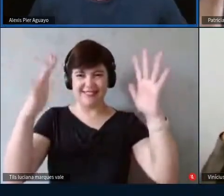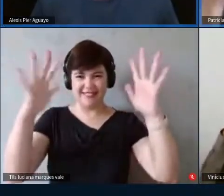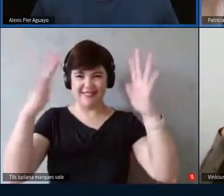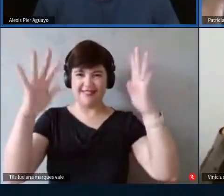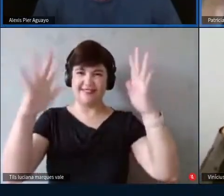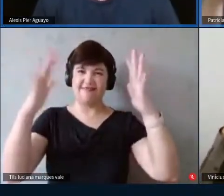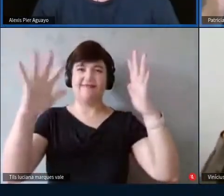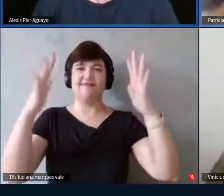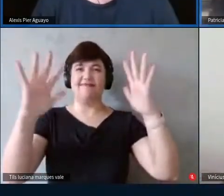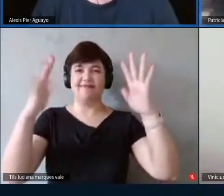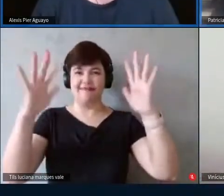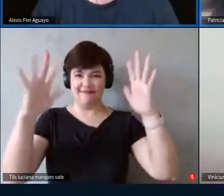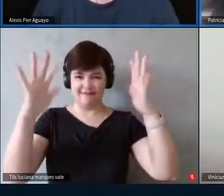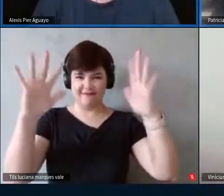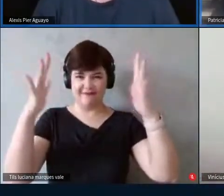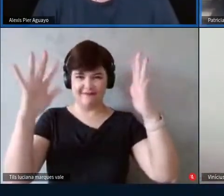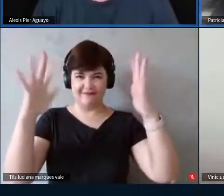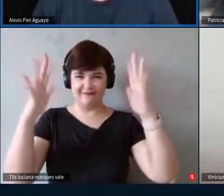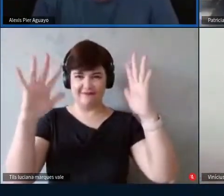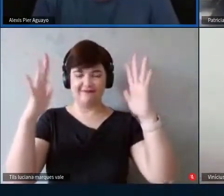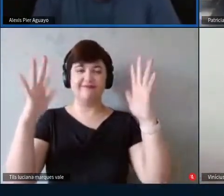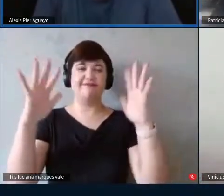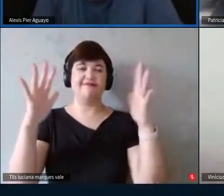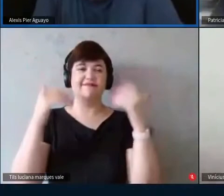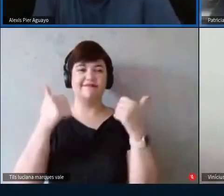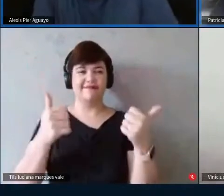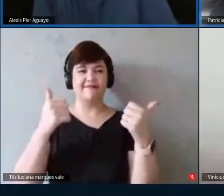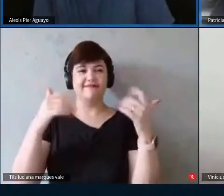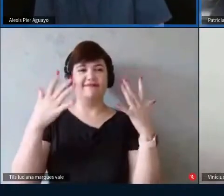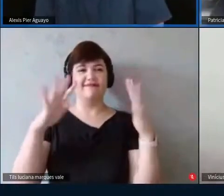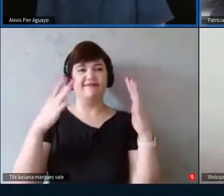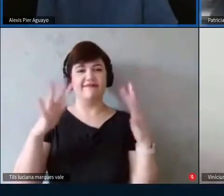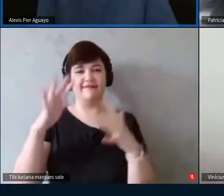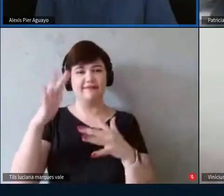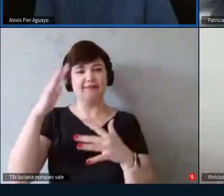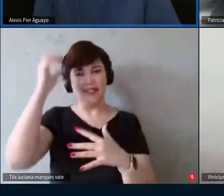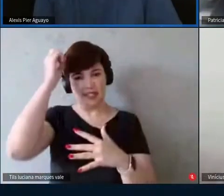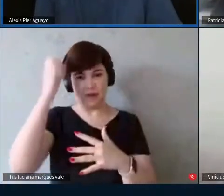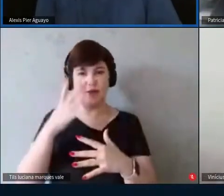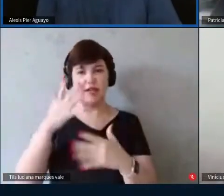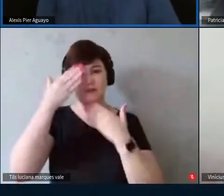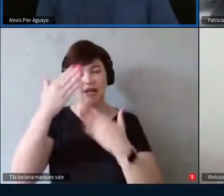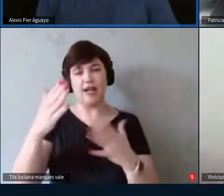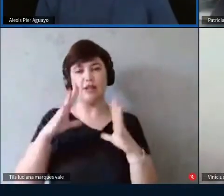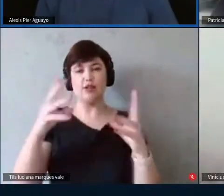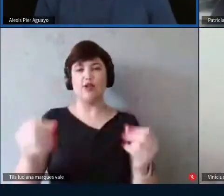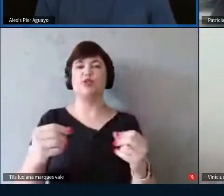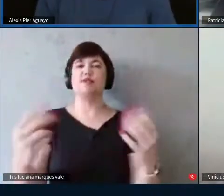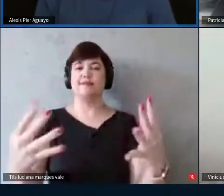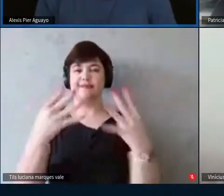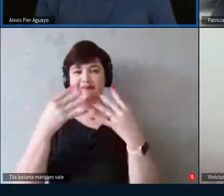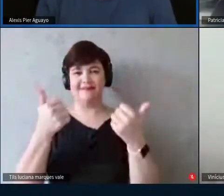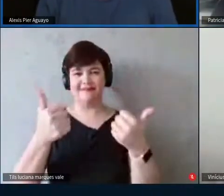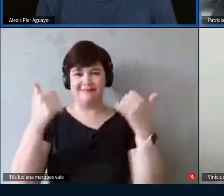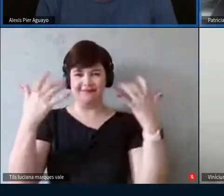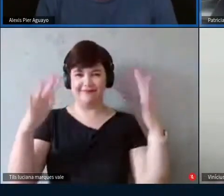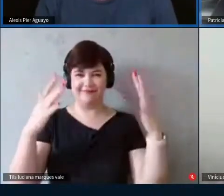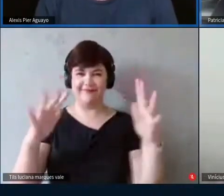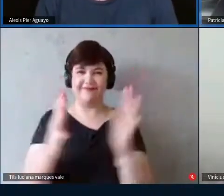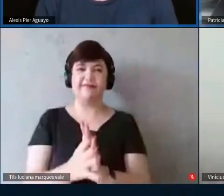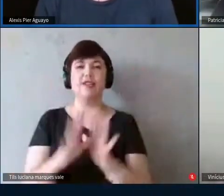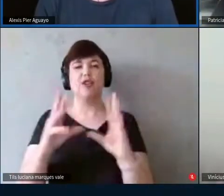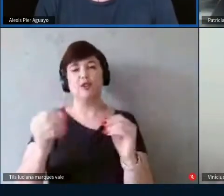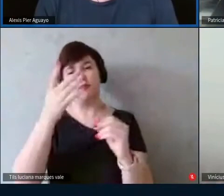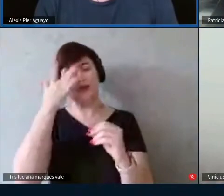Obrigado, Tuxa, Lua, Ellen, que não sei se ela ainda está com a gente. Sabine, obrigado. Tuxinha, obrigado por tudo. Pessoal que veio